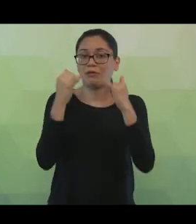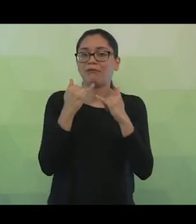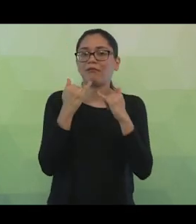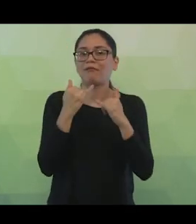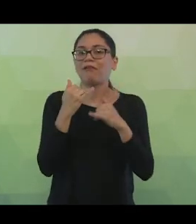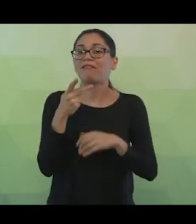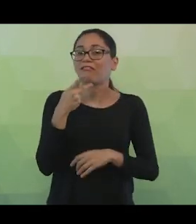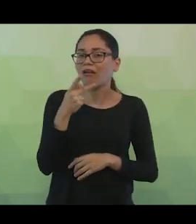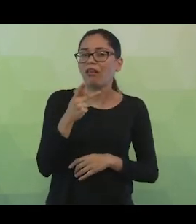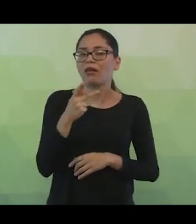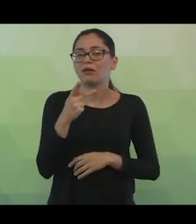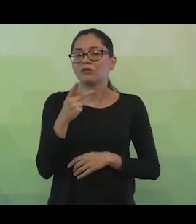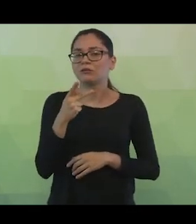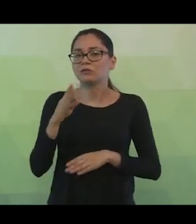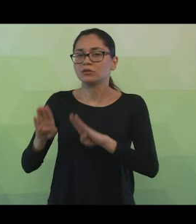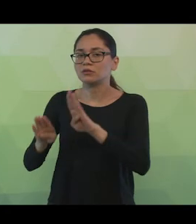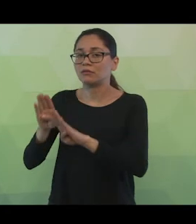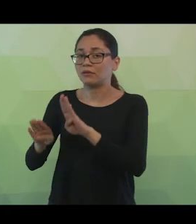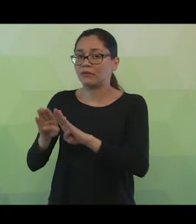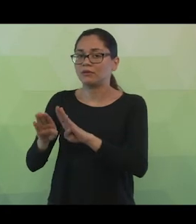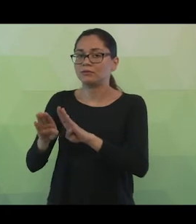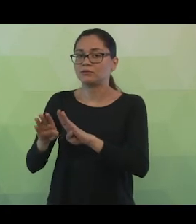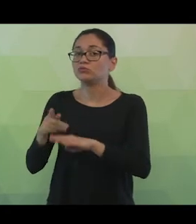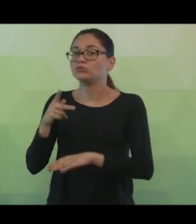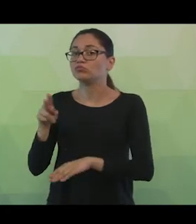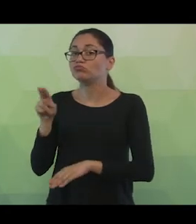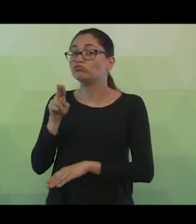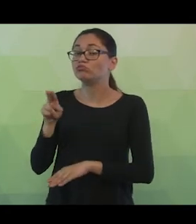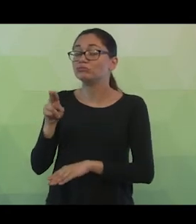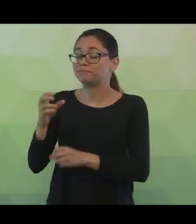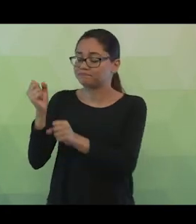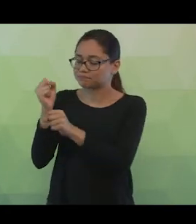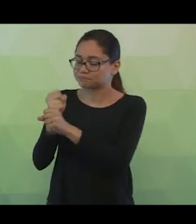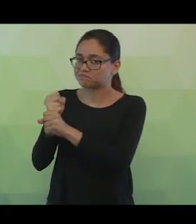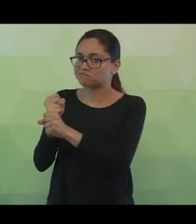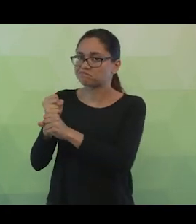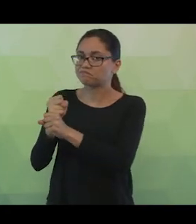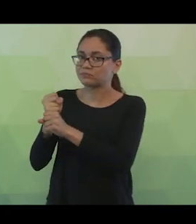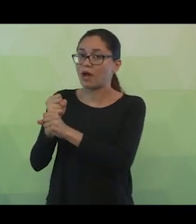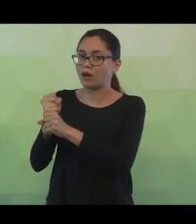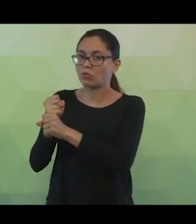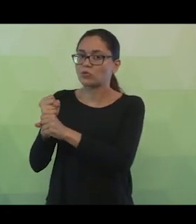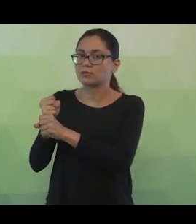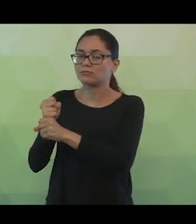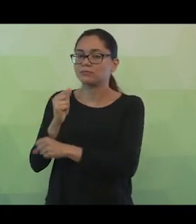e uma variável chamada anos,